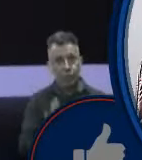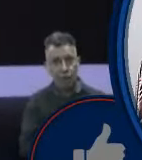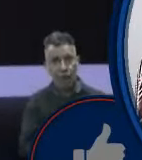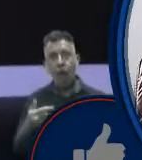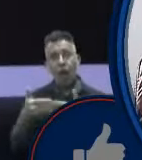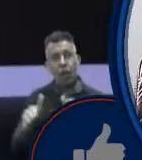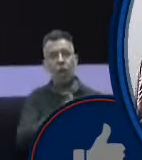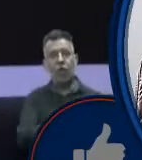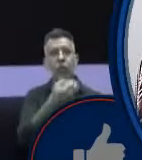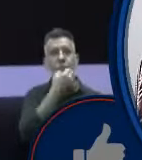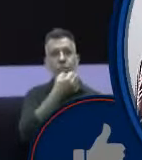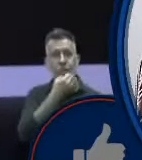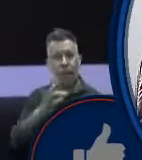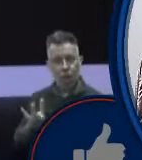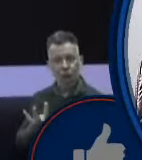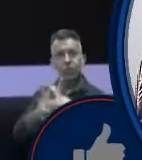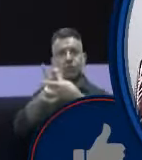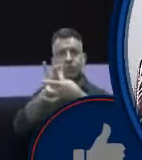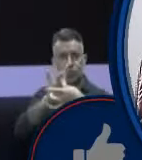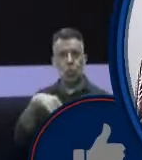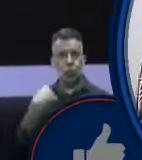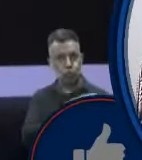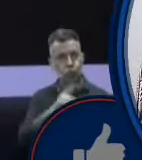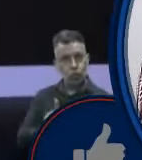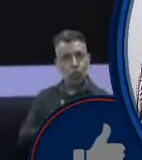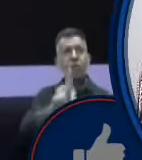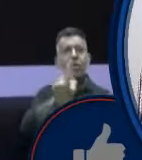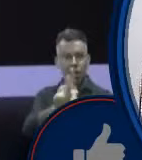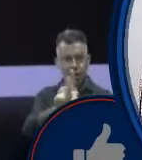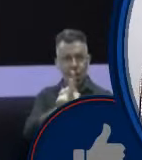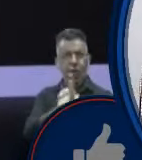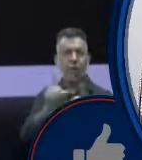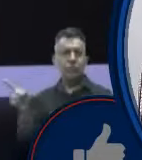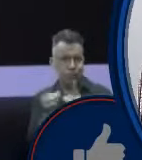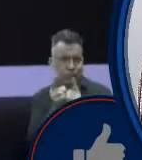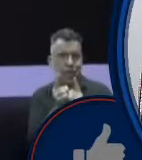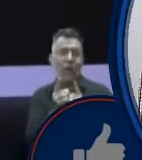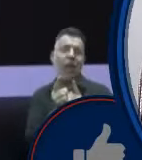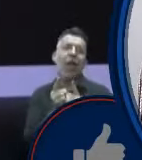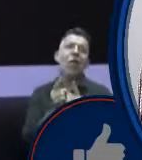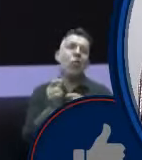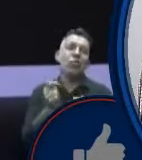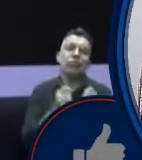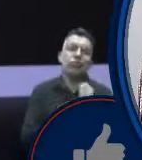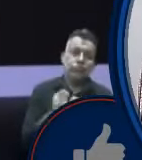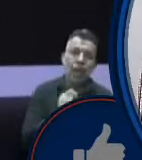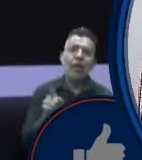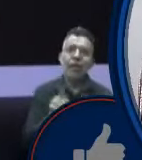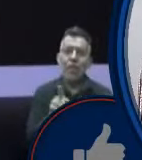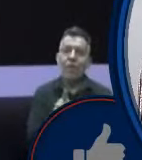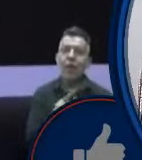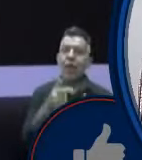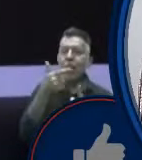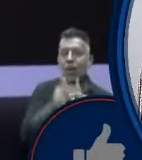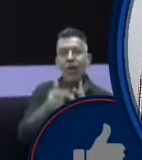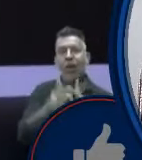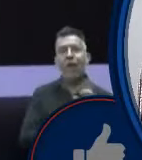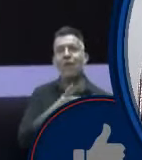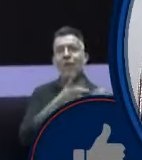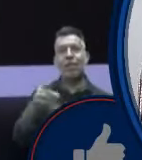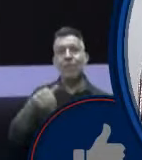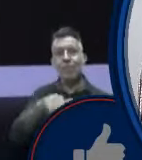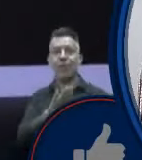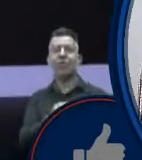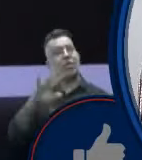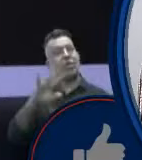abrem novos canais de conexão com nossos clientes, reduzem o custo de transação e aumentam recorrência,